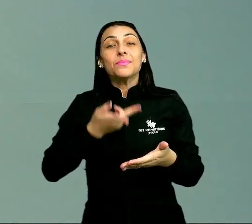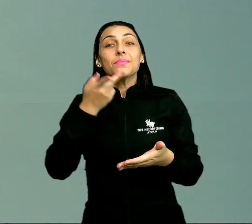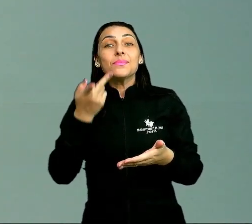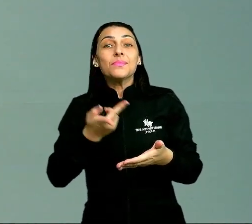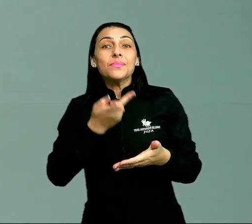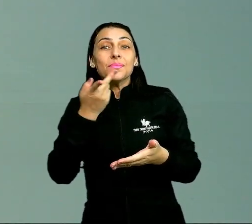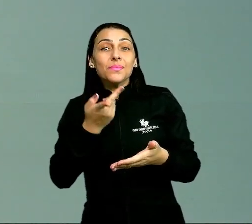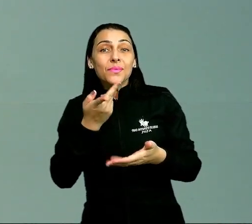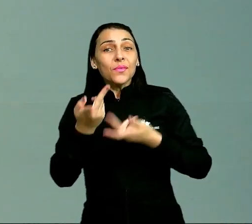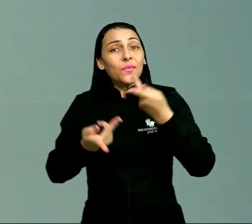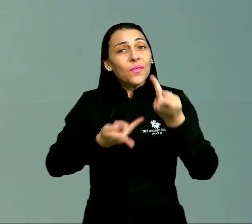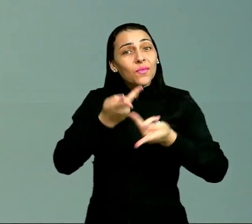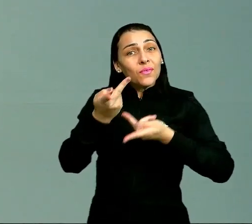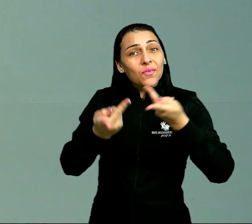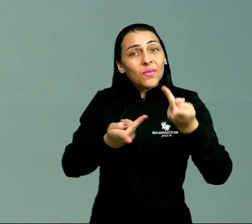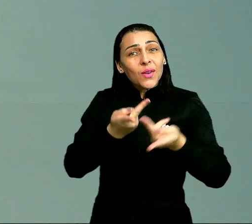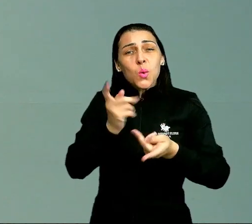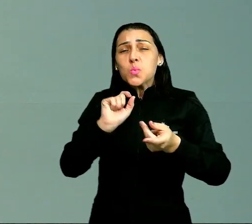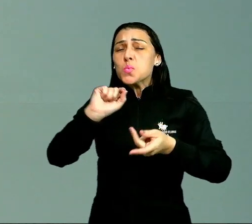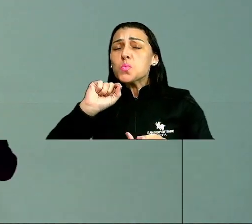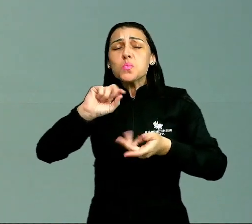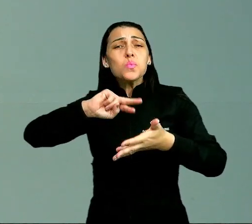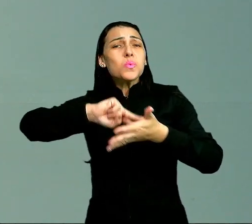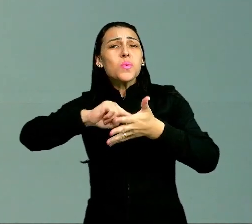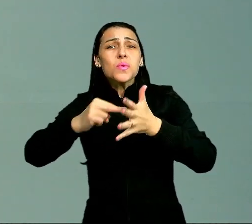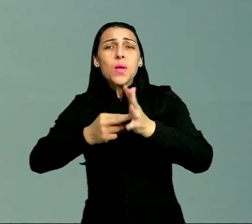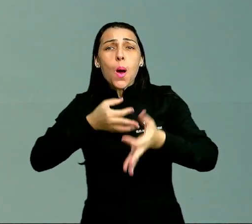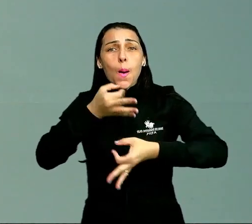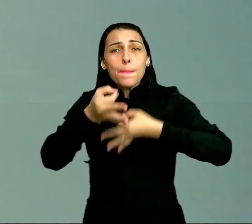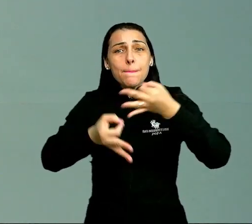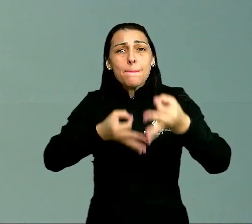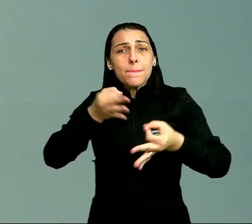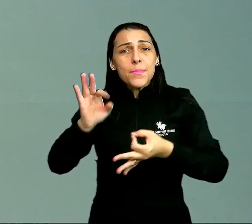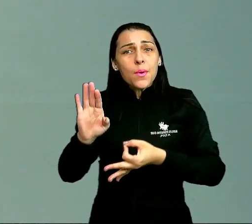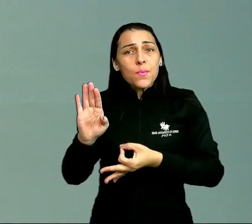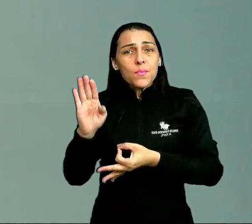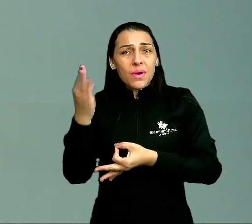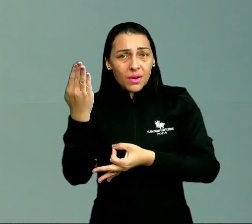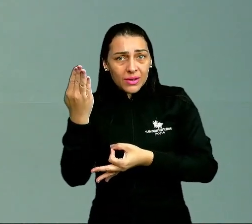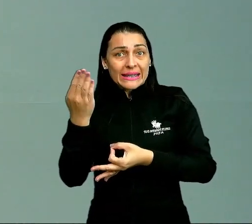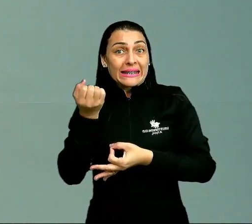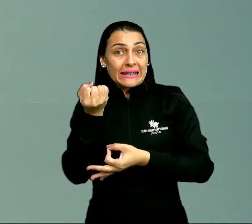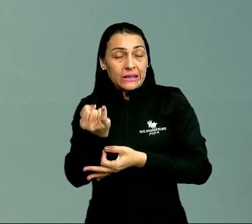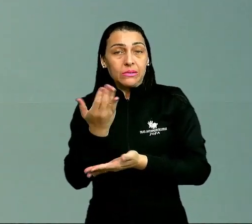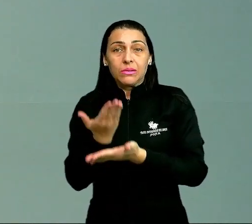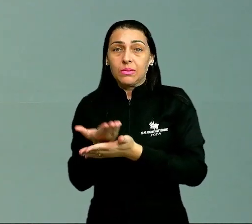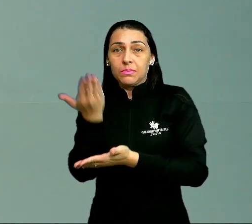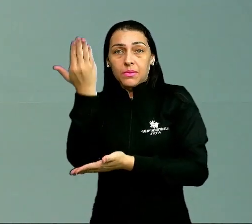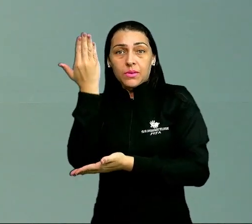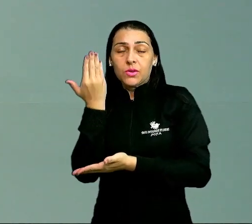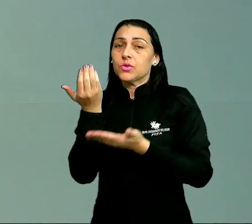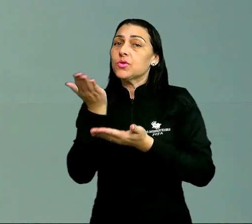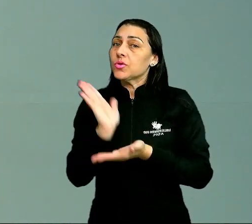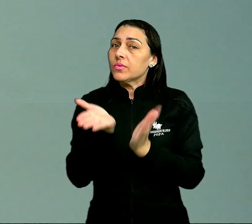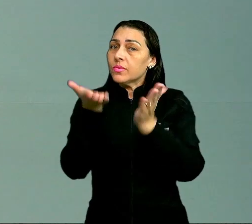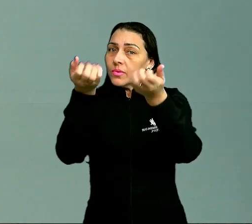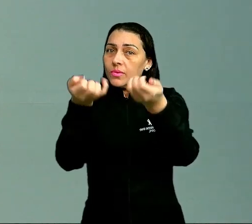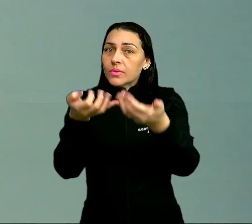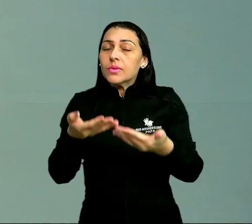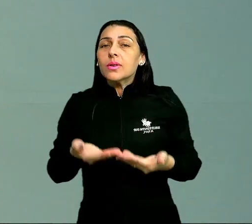falar sobre falácias. Ou seja, se em uma aula anterior nós já tratamos